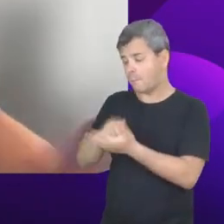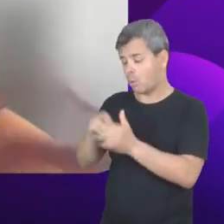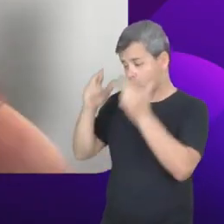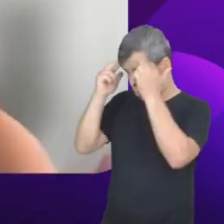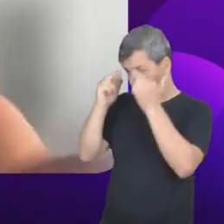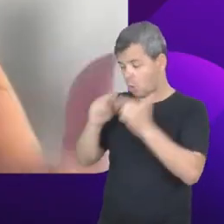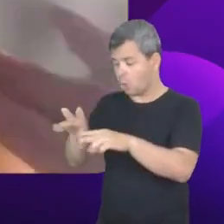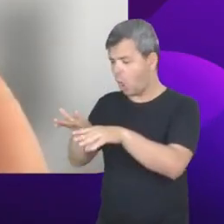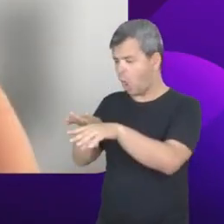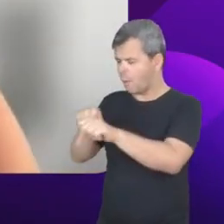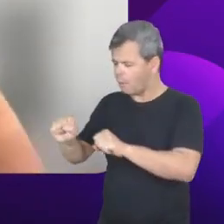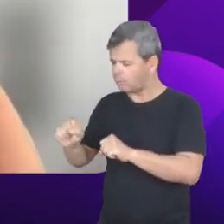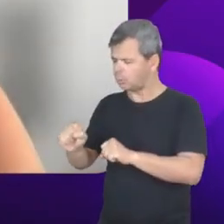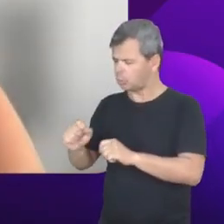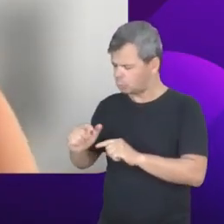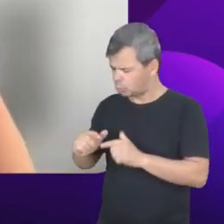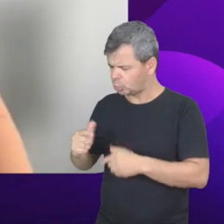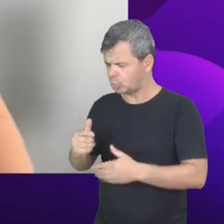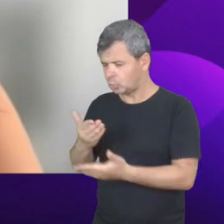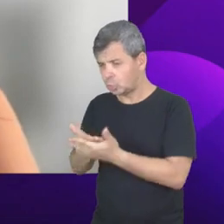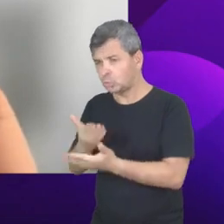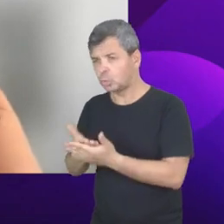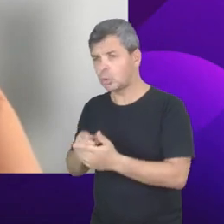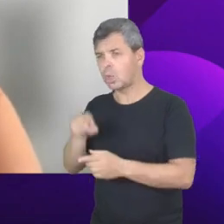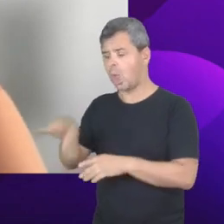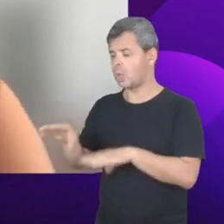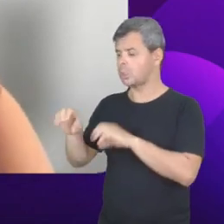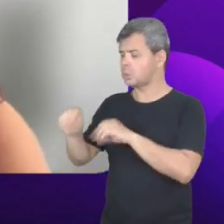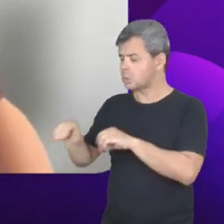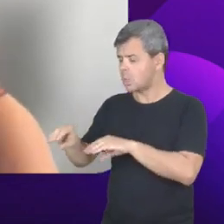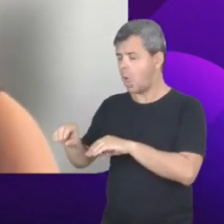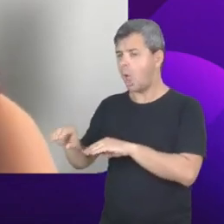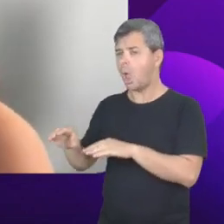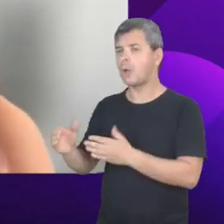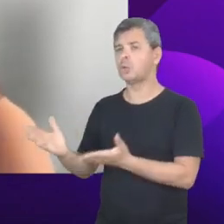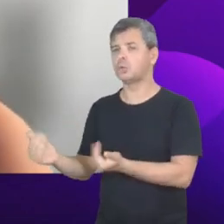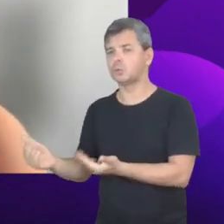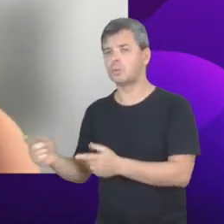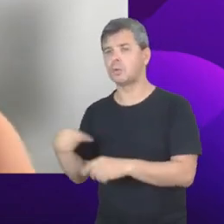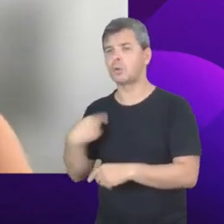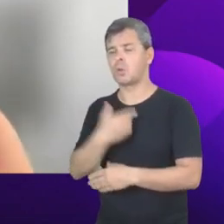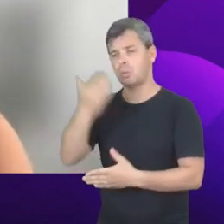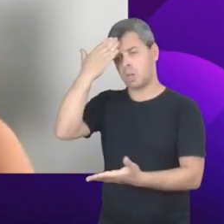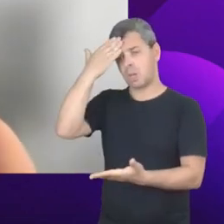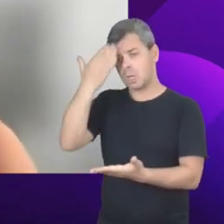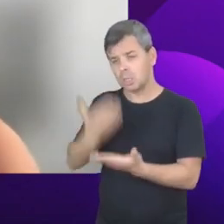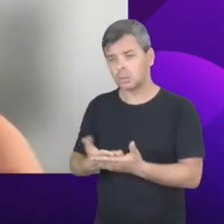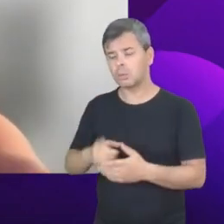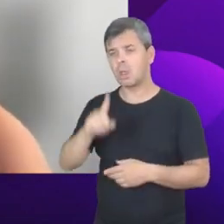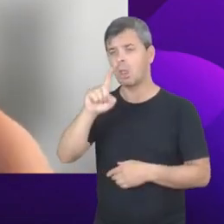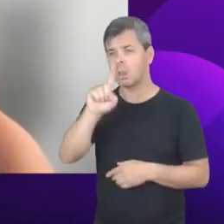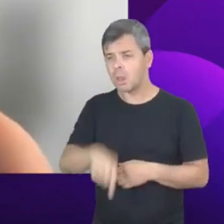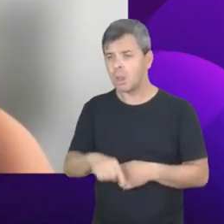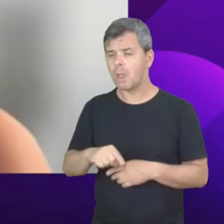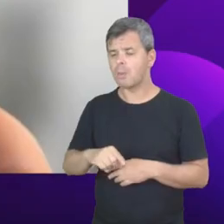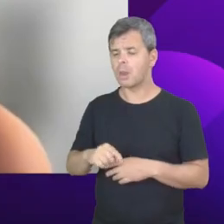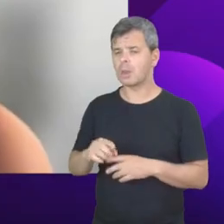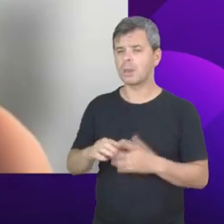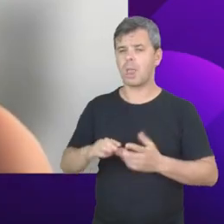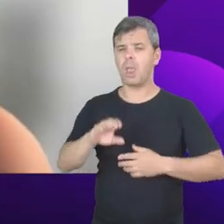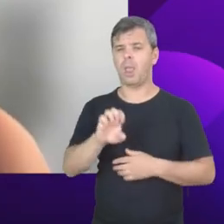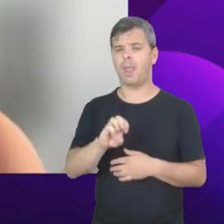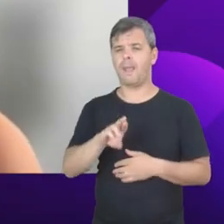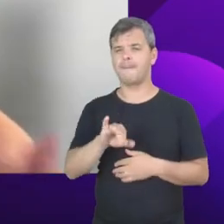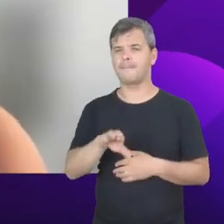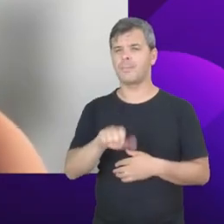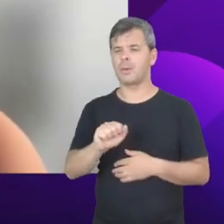quem se formou a vida inteira para fazer essa educação do jeito que a gente acredita, que é emancipatória,